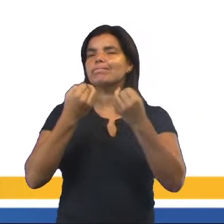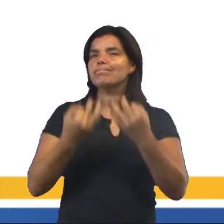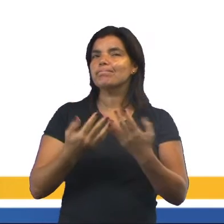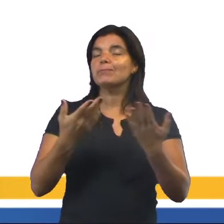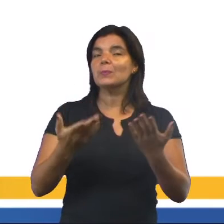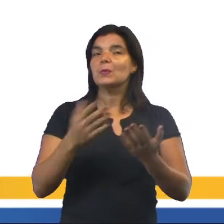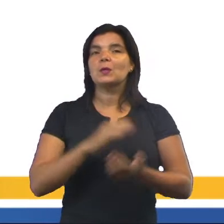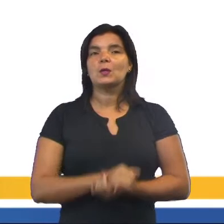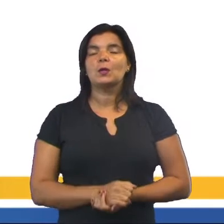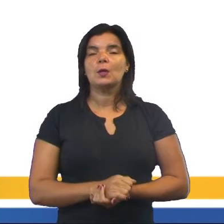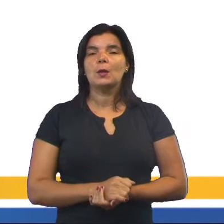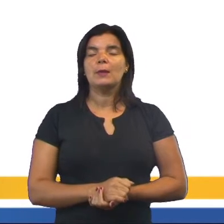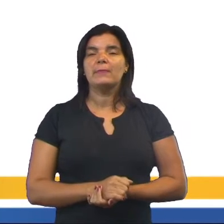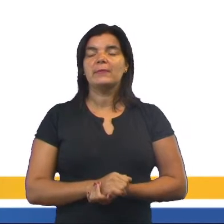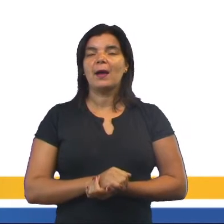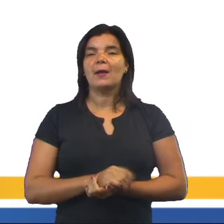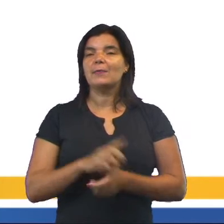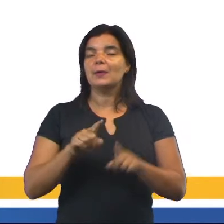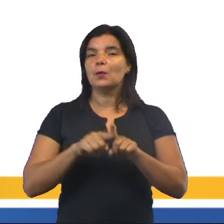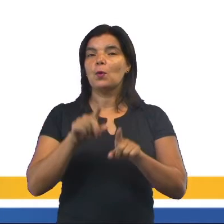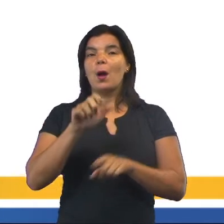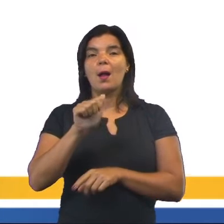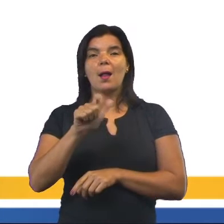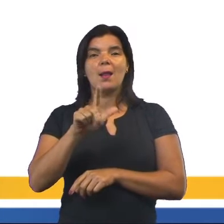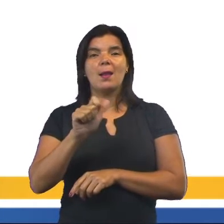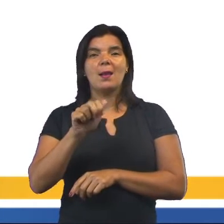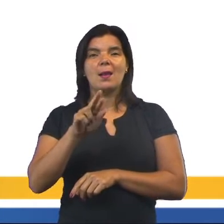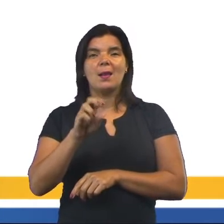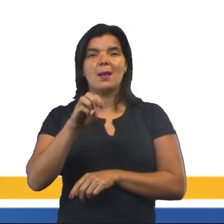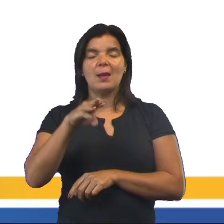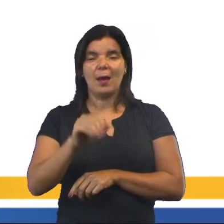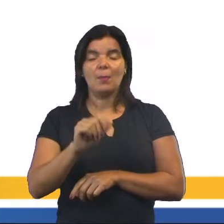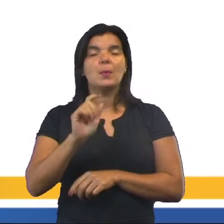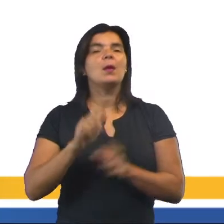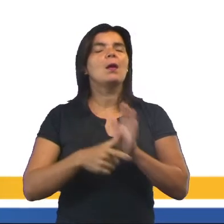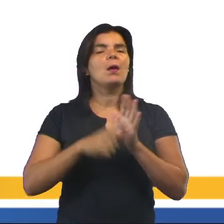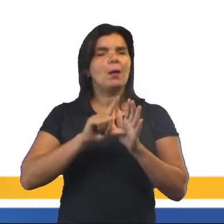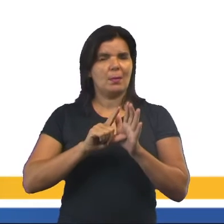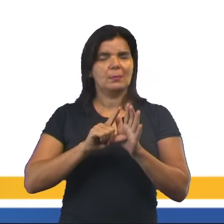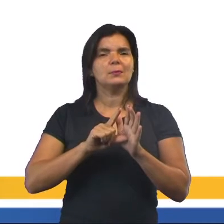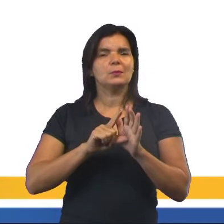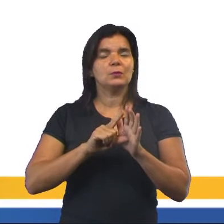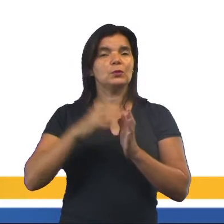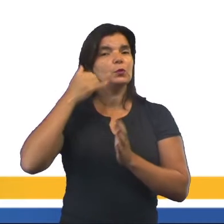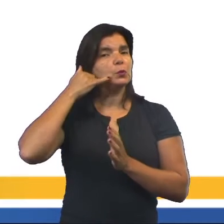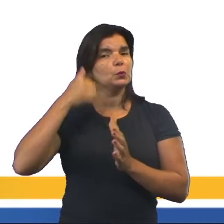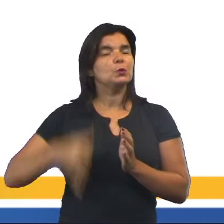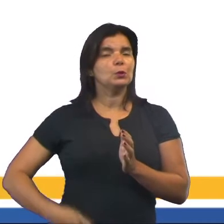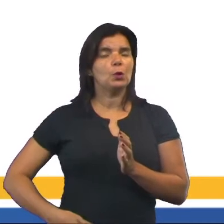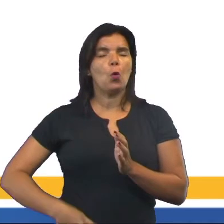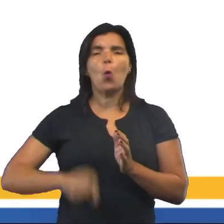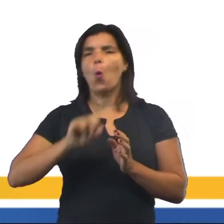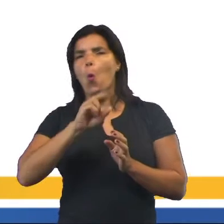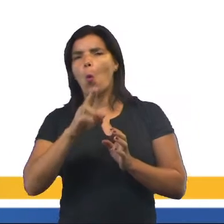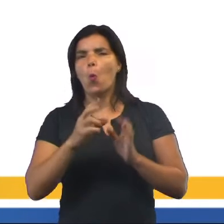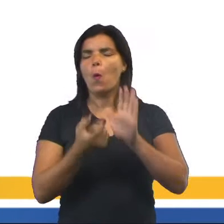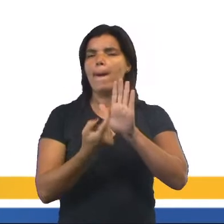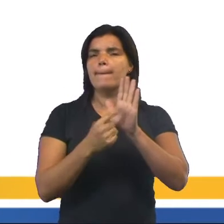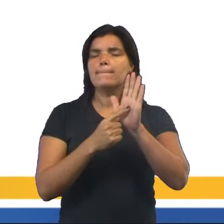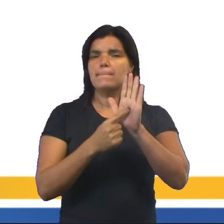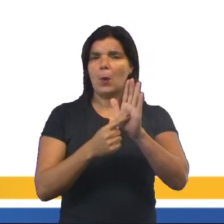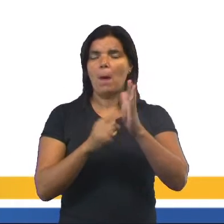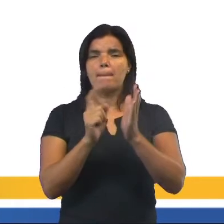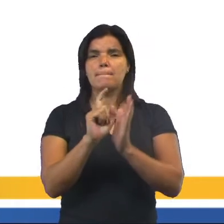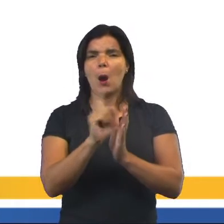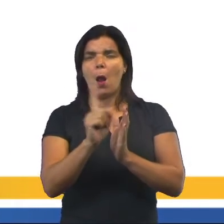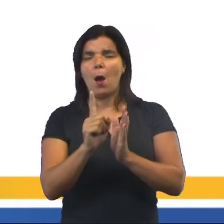vocês? Ele era o alarme. Ele era o alarme. Antes da invenção do celular e do reloginho de alarme, as pessoas